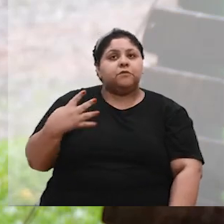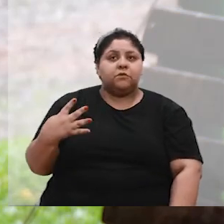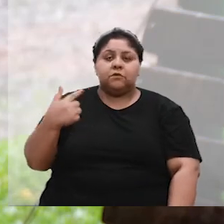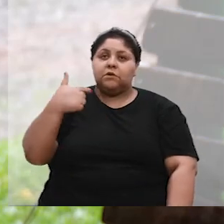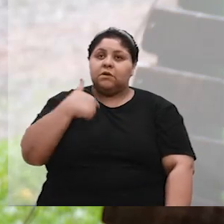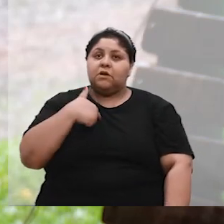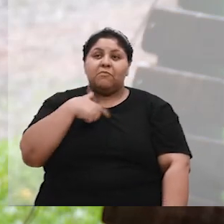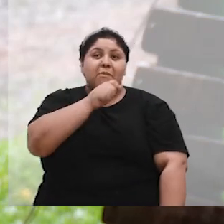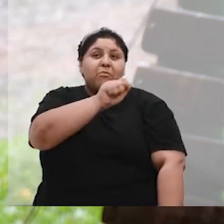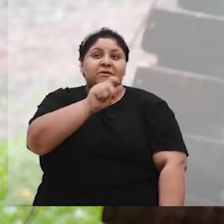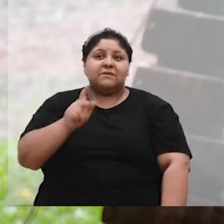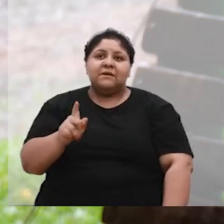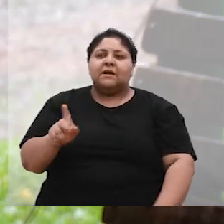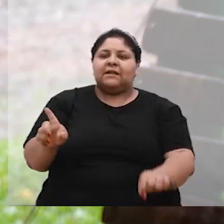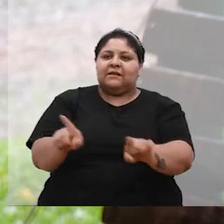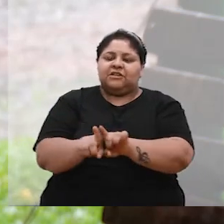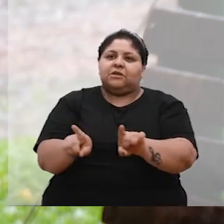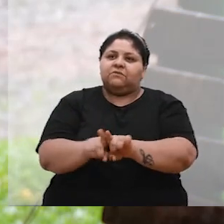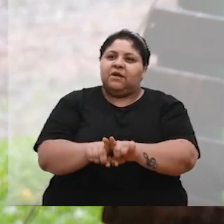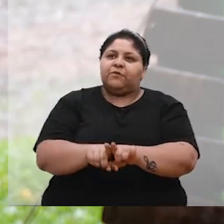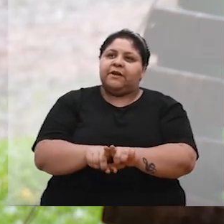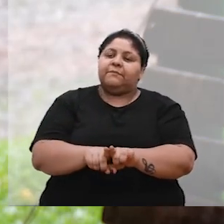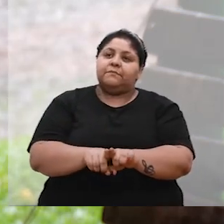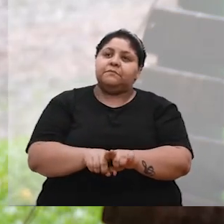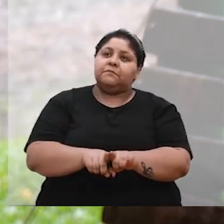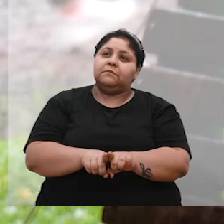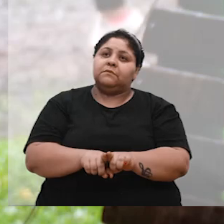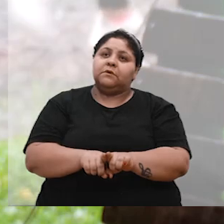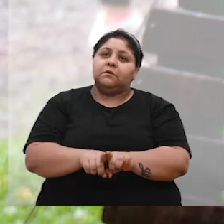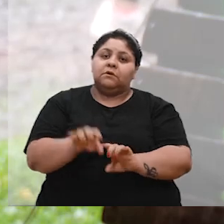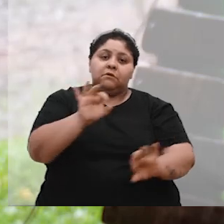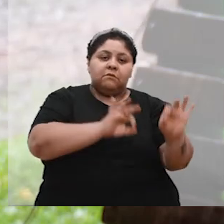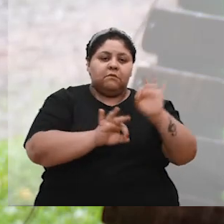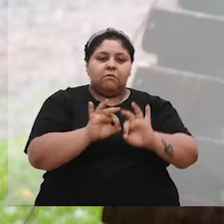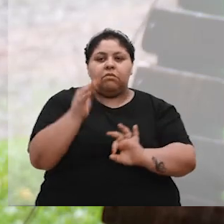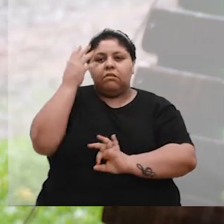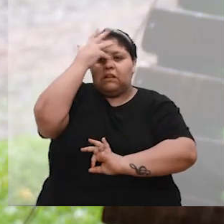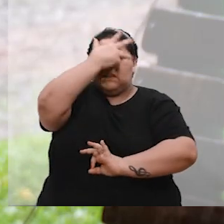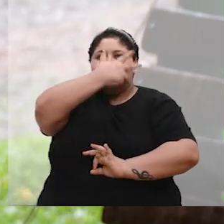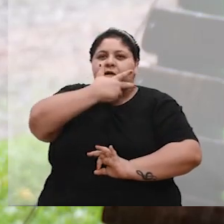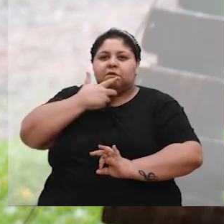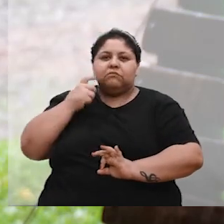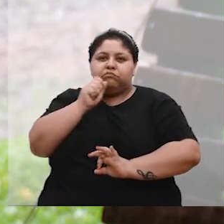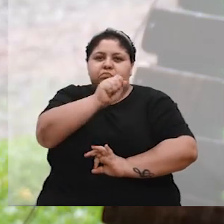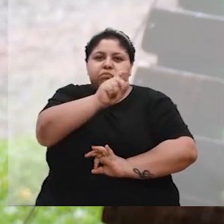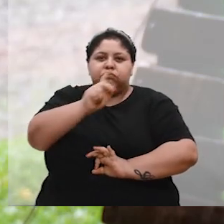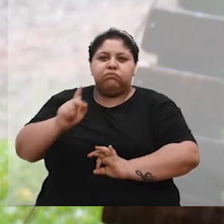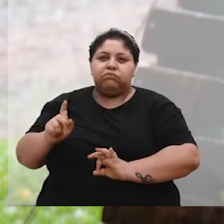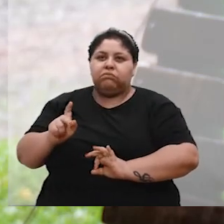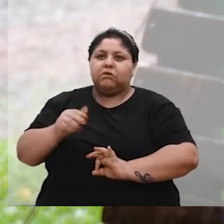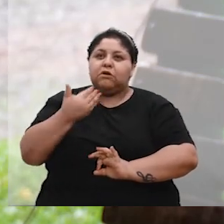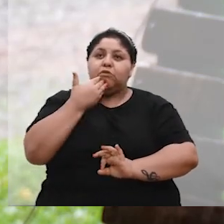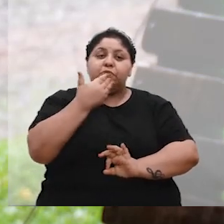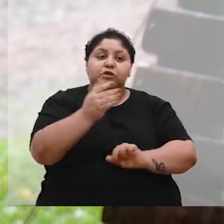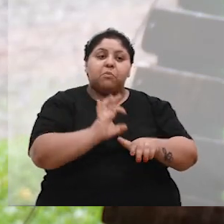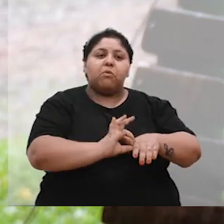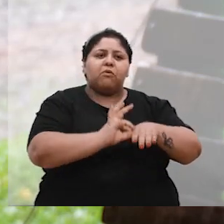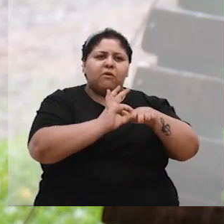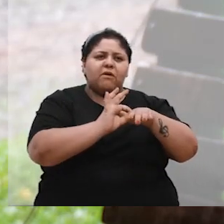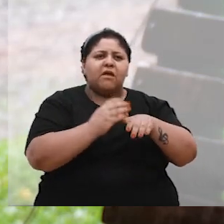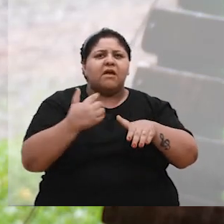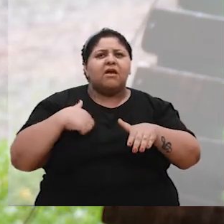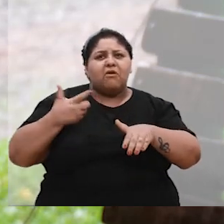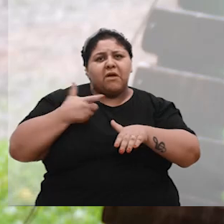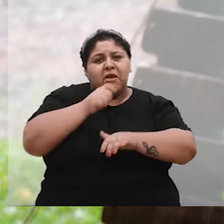me aposentei. Aí me arrumei bem linda para ir me aposentar, fui lá e pedi para o reitor. Reitor, eu quero